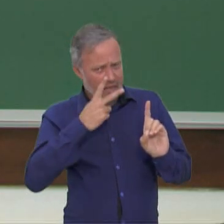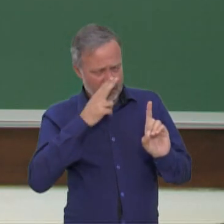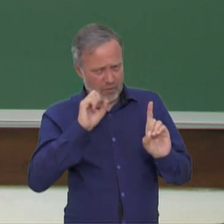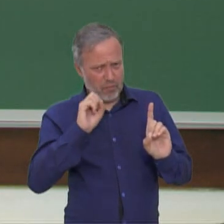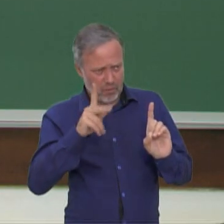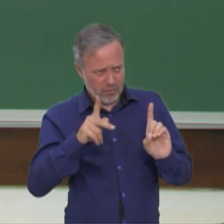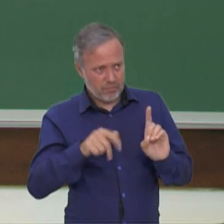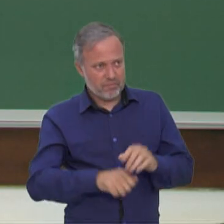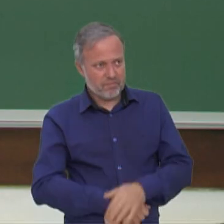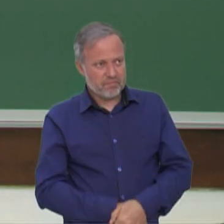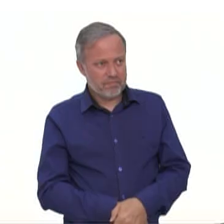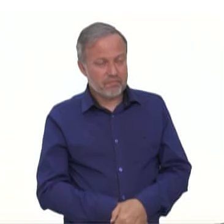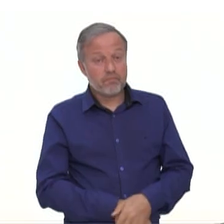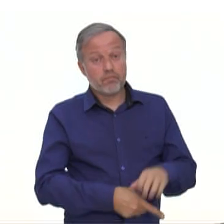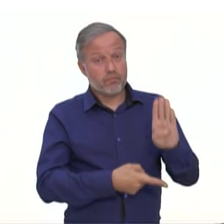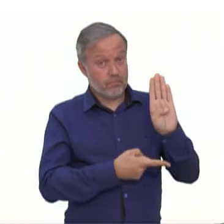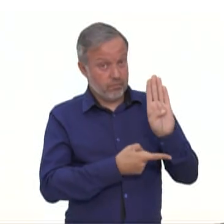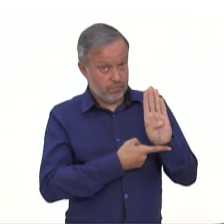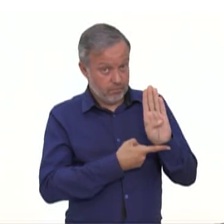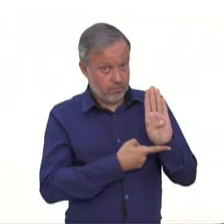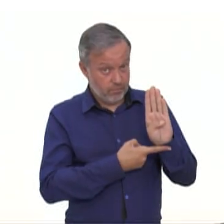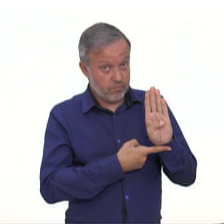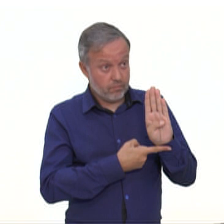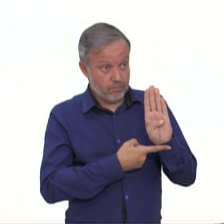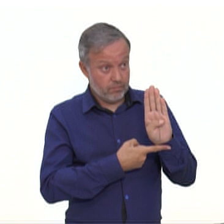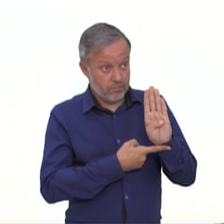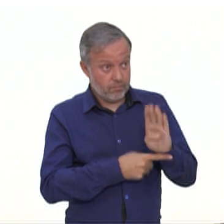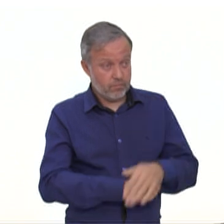acham? Claro, é uma biografia.